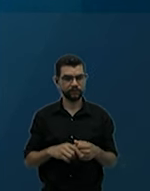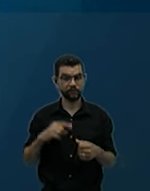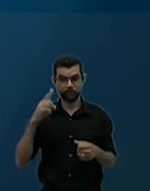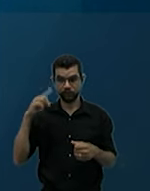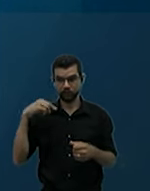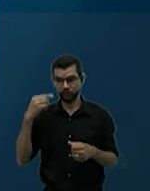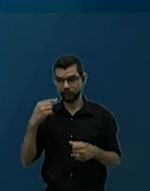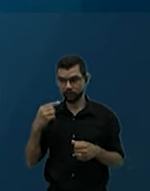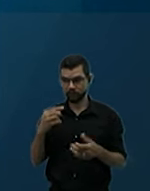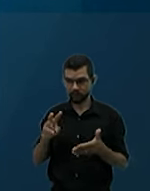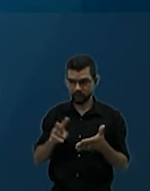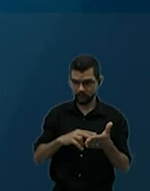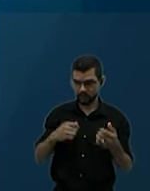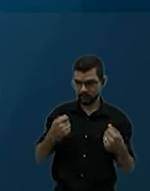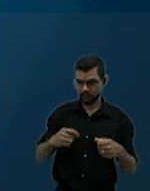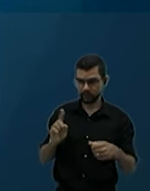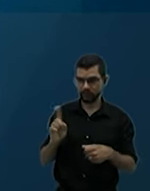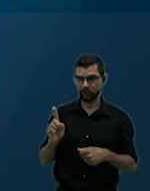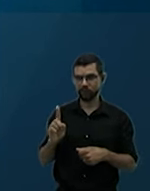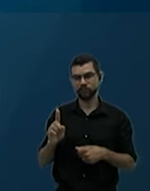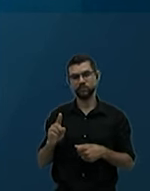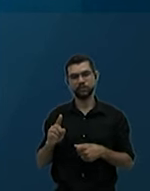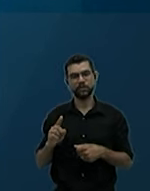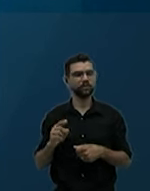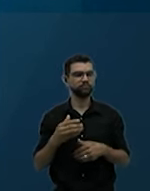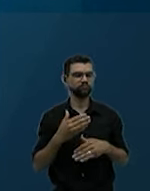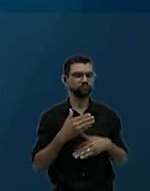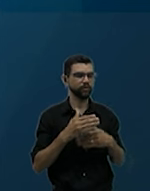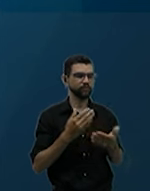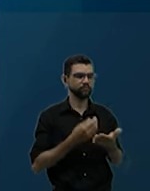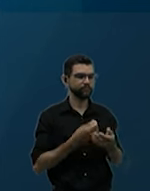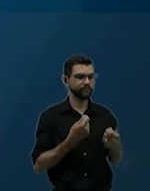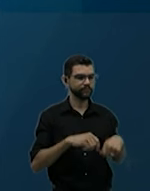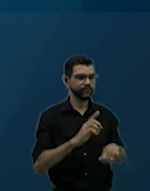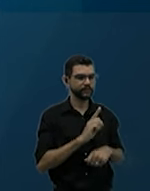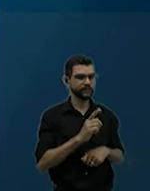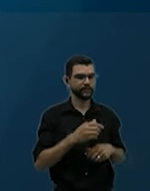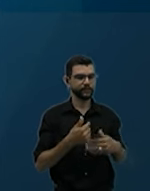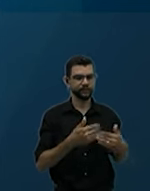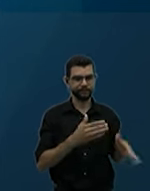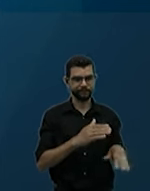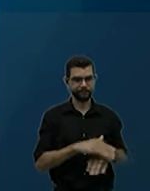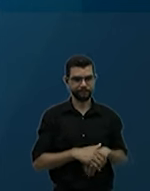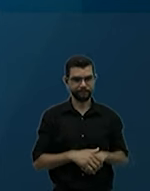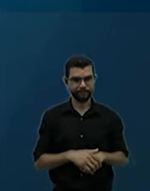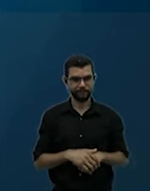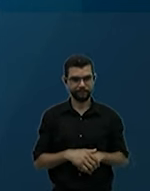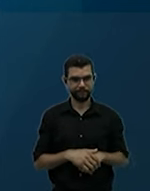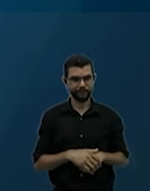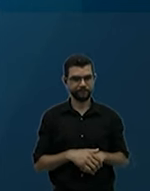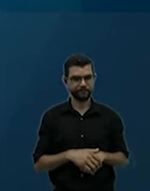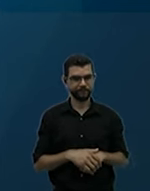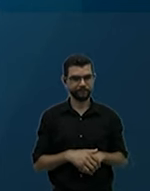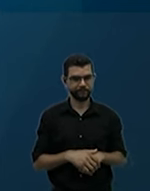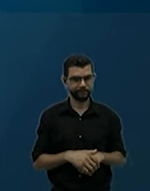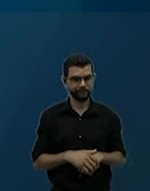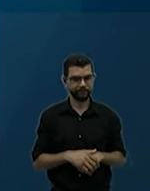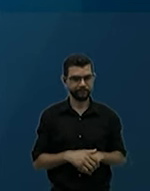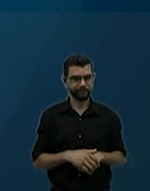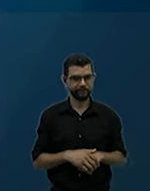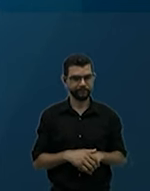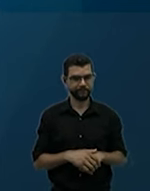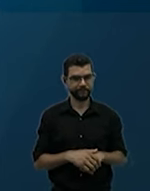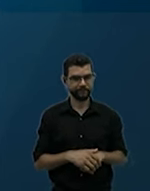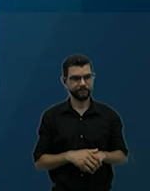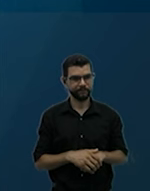Então, o senhor tem a palavra para... Já adianto que há um destaque do ministro Paulo Sérgio Domingues nesse tema. O senhor tem a